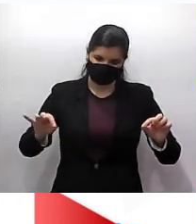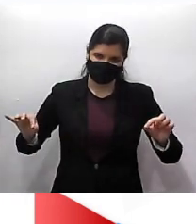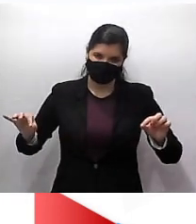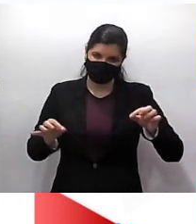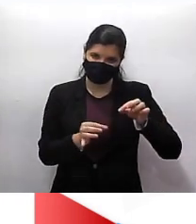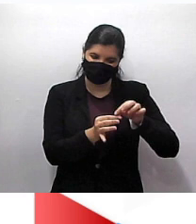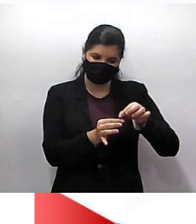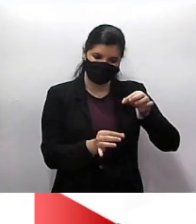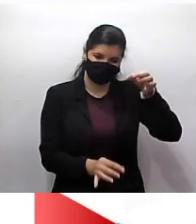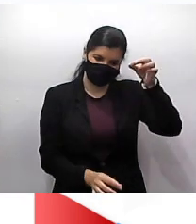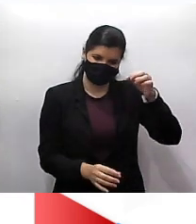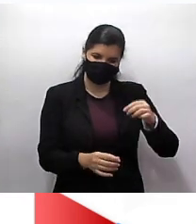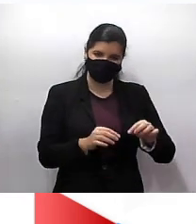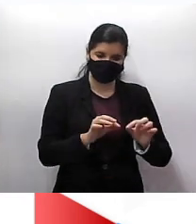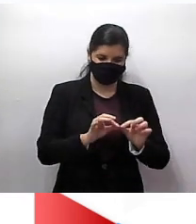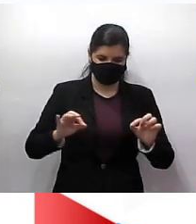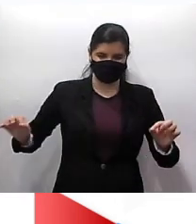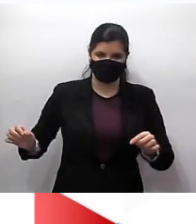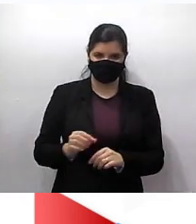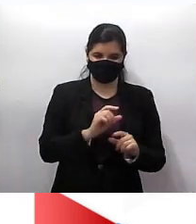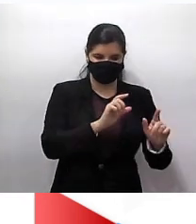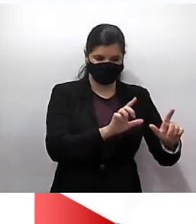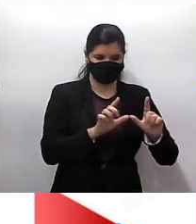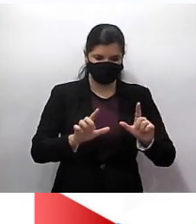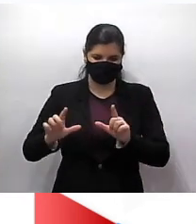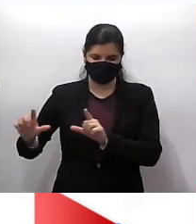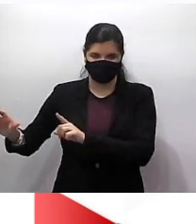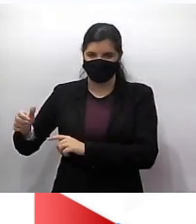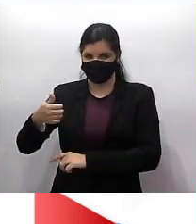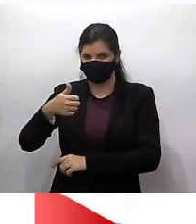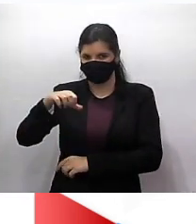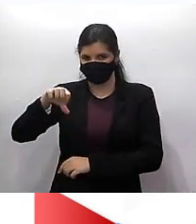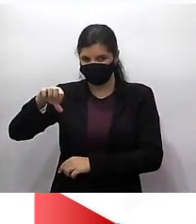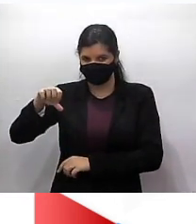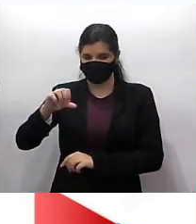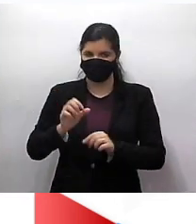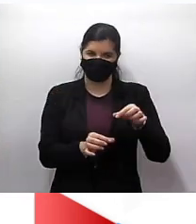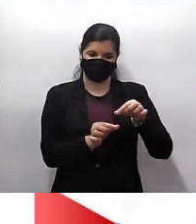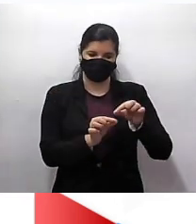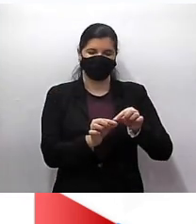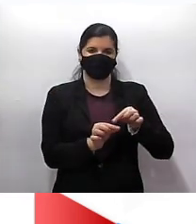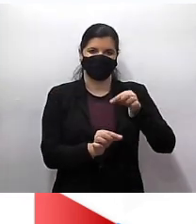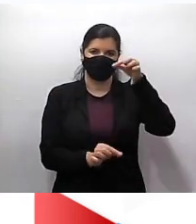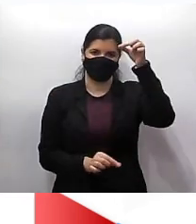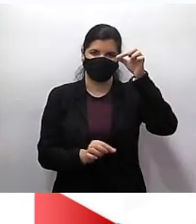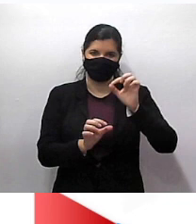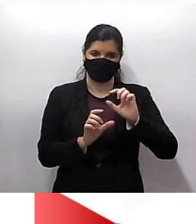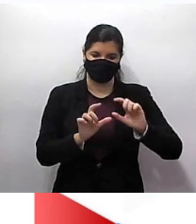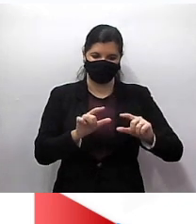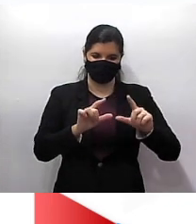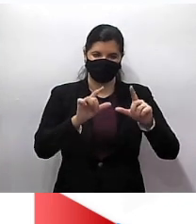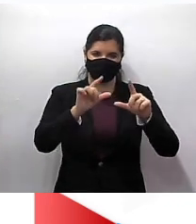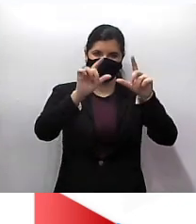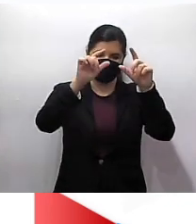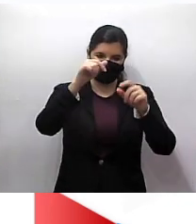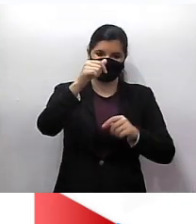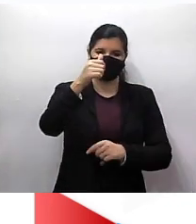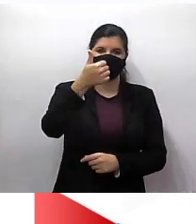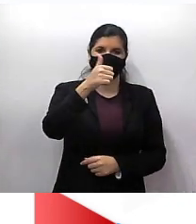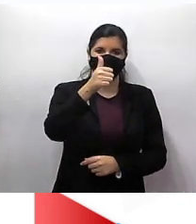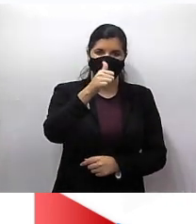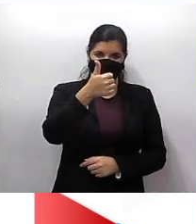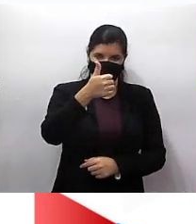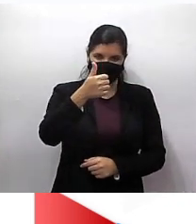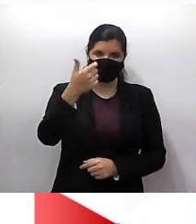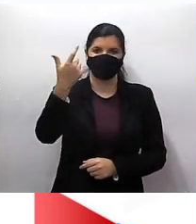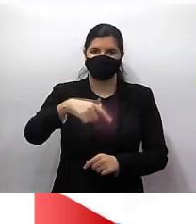aí, 19 quadrados. Então eu teria 11 quadrados mais 19 quadrados, mais 11 quadrados novamente, mais